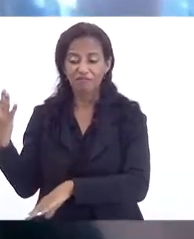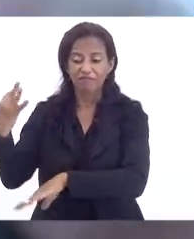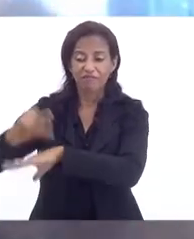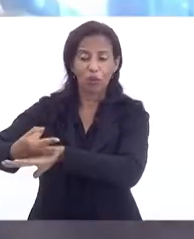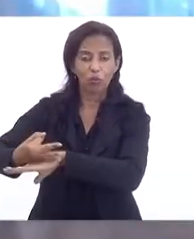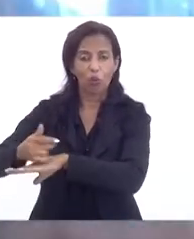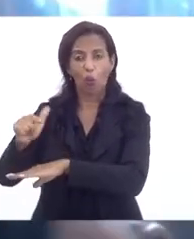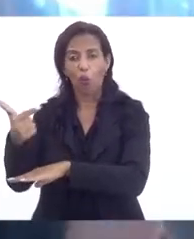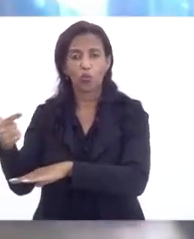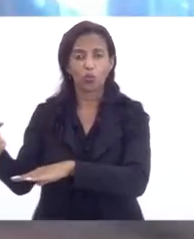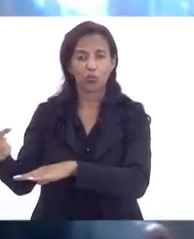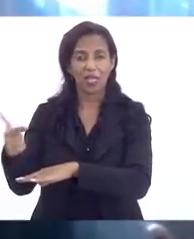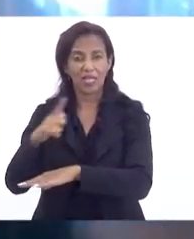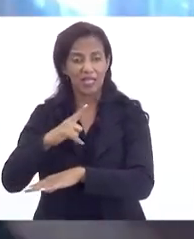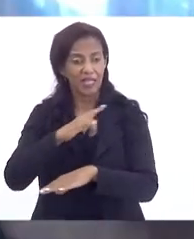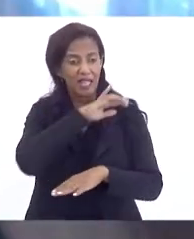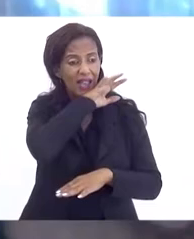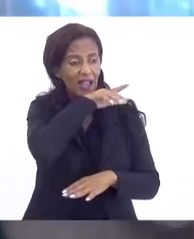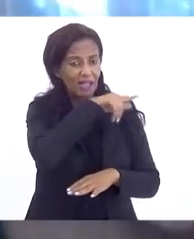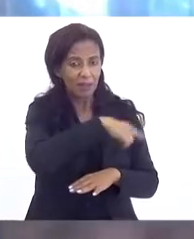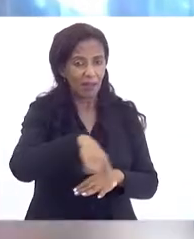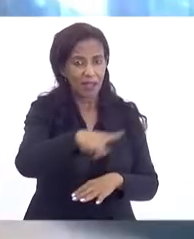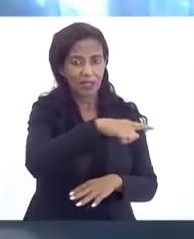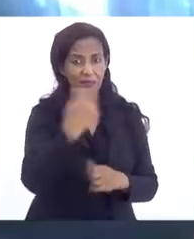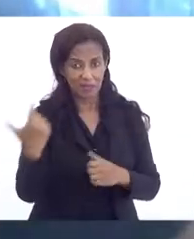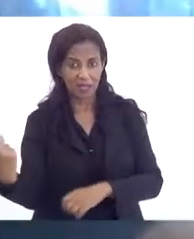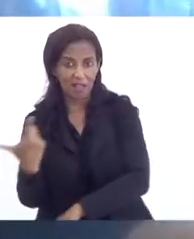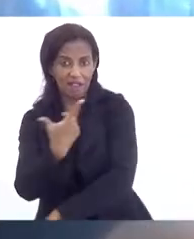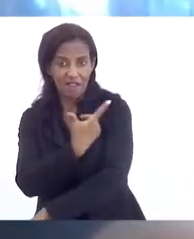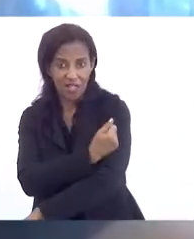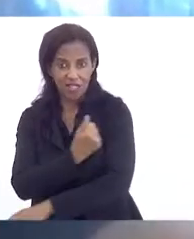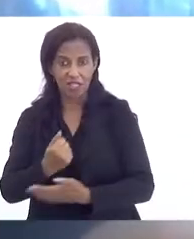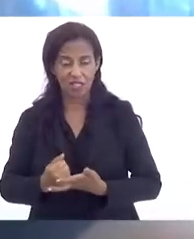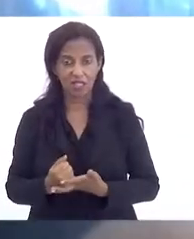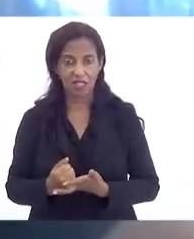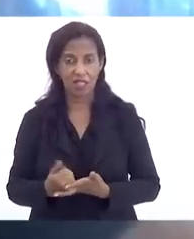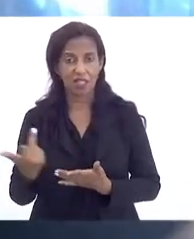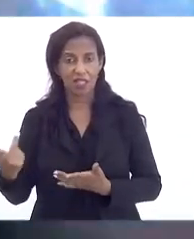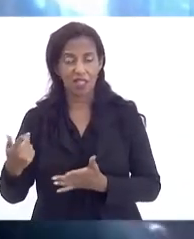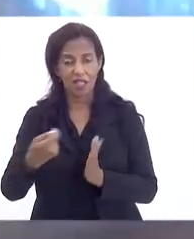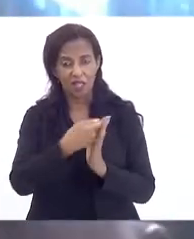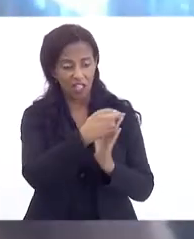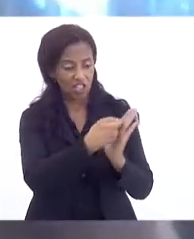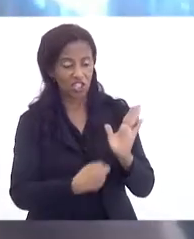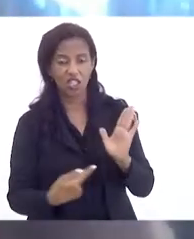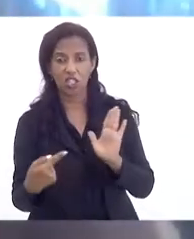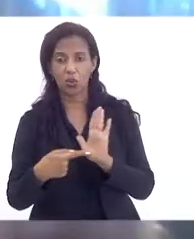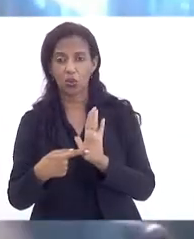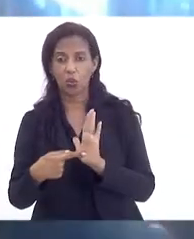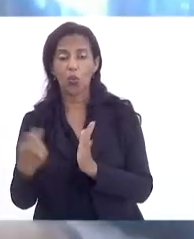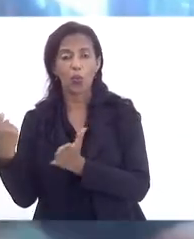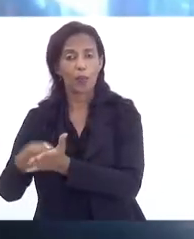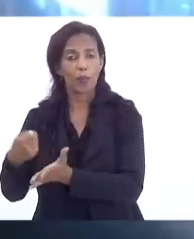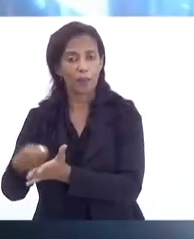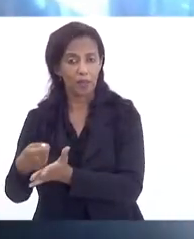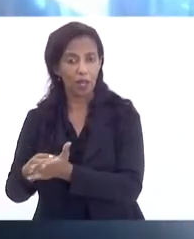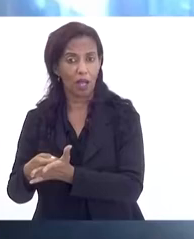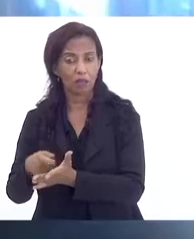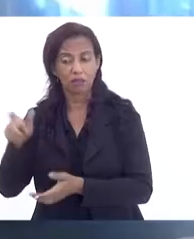vários animais que precisam ser vacinados e a vacina é de prescrição obrigatória. E tem